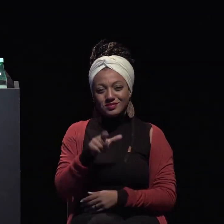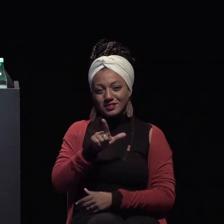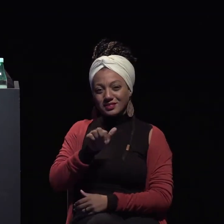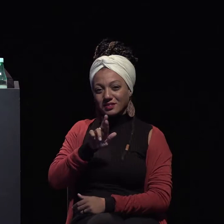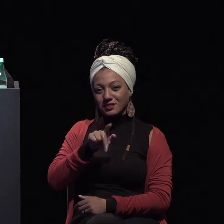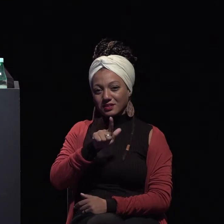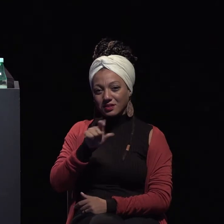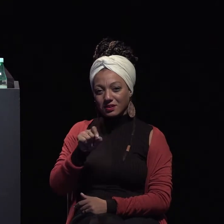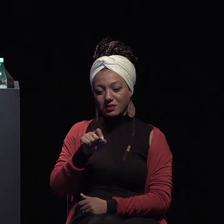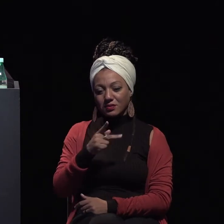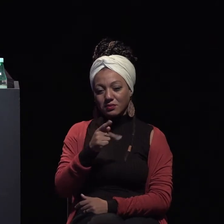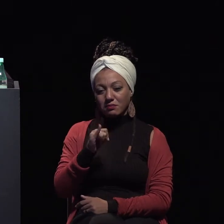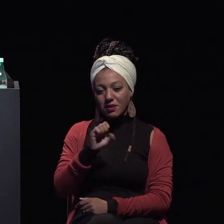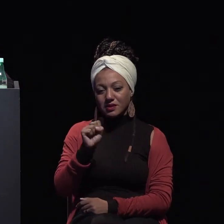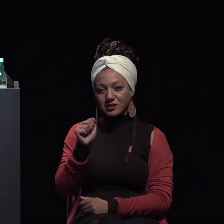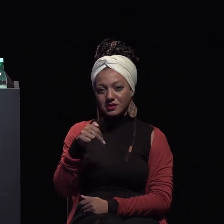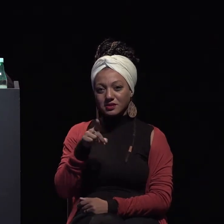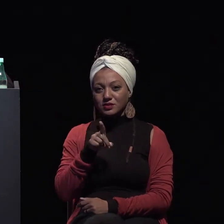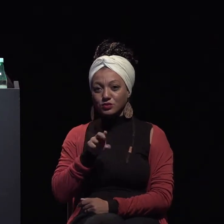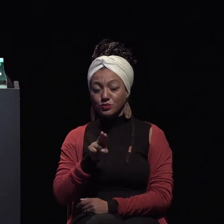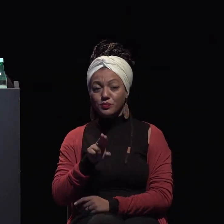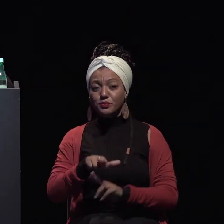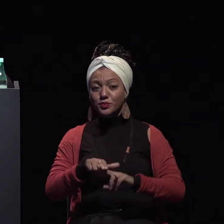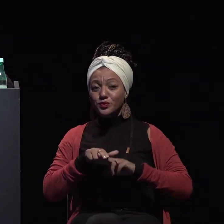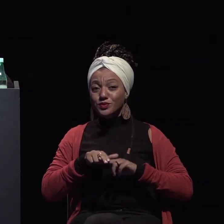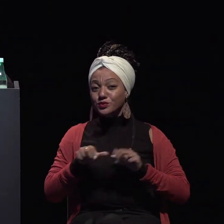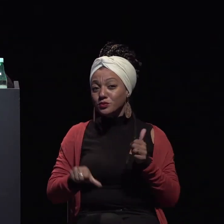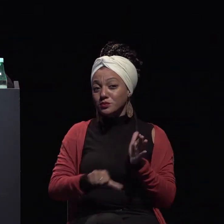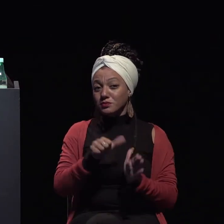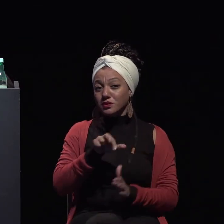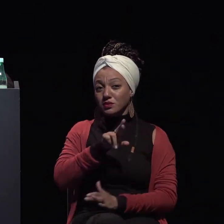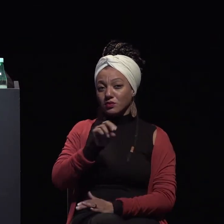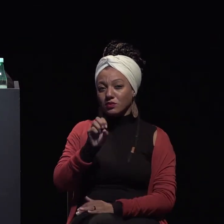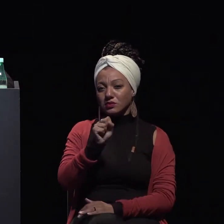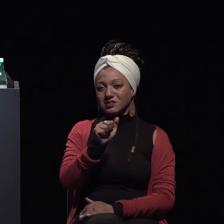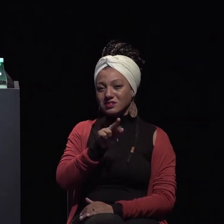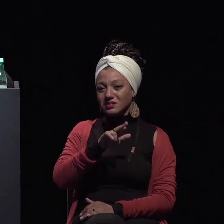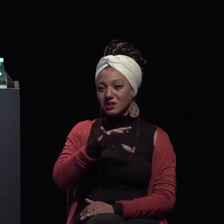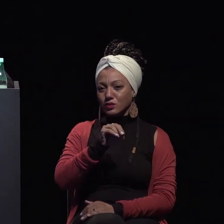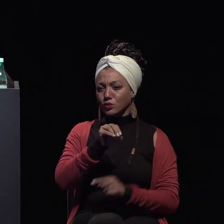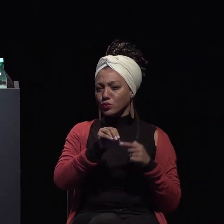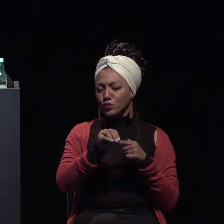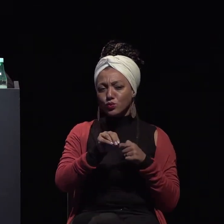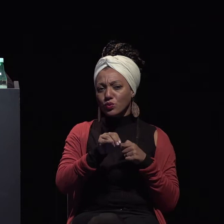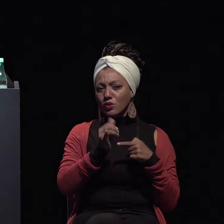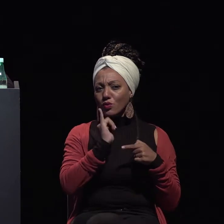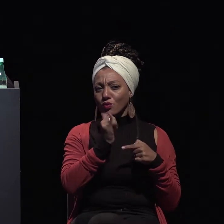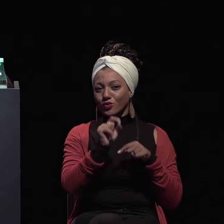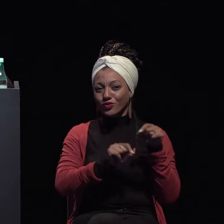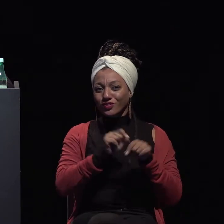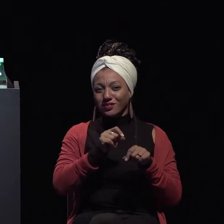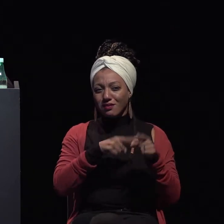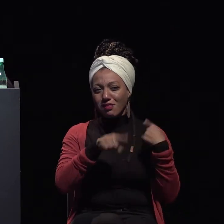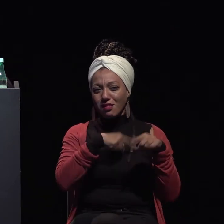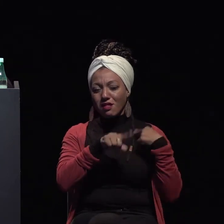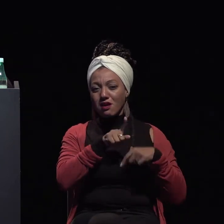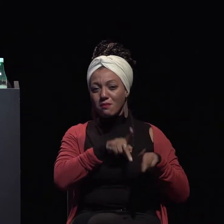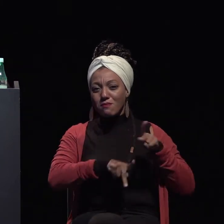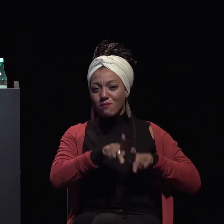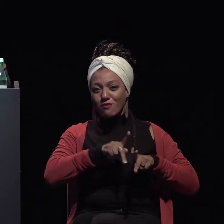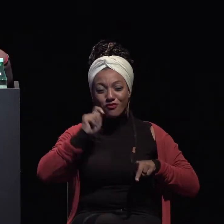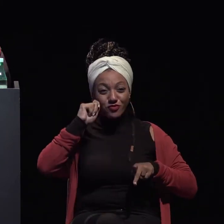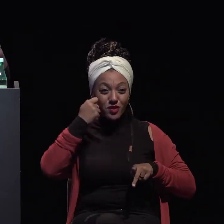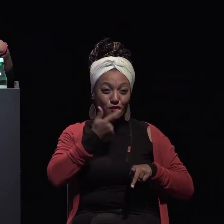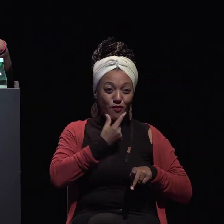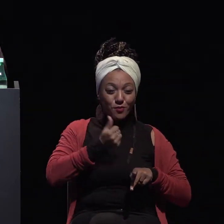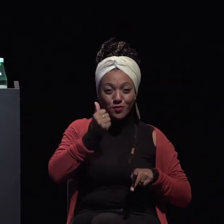o roteiro, o primeiro, chama Rosário a Rosário. Ele conta, então, sobre esses negros e negras que